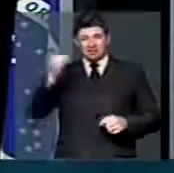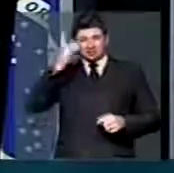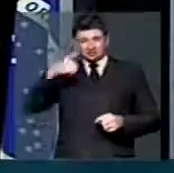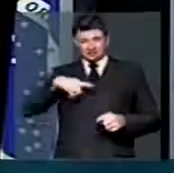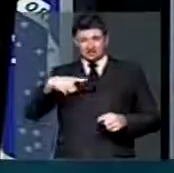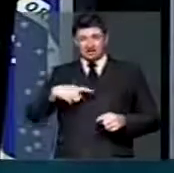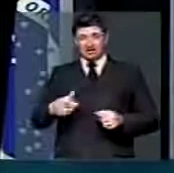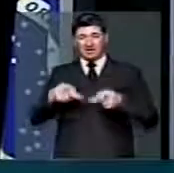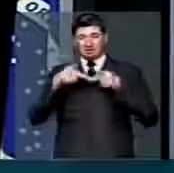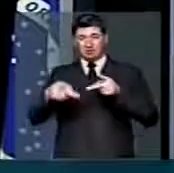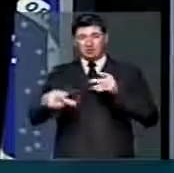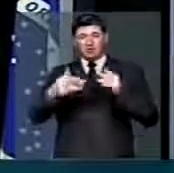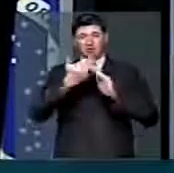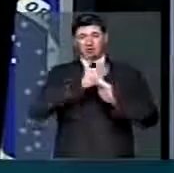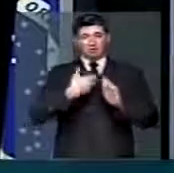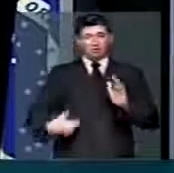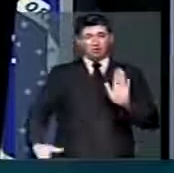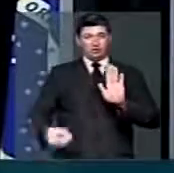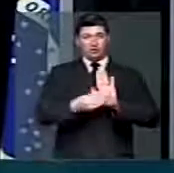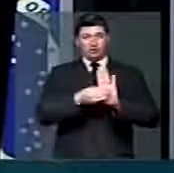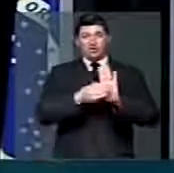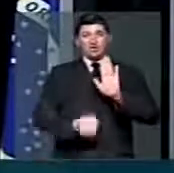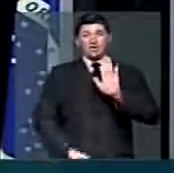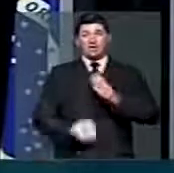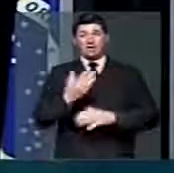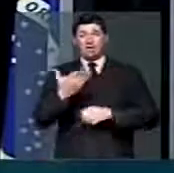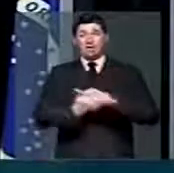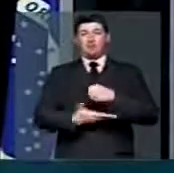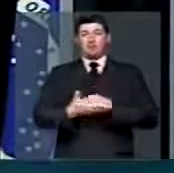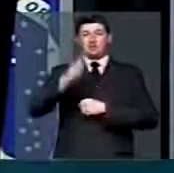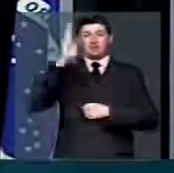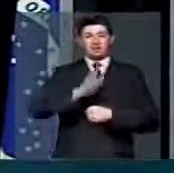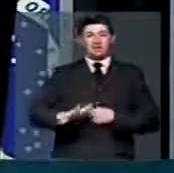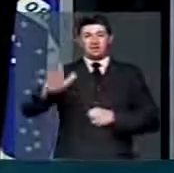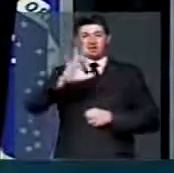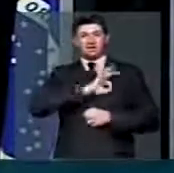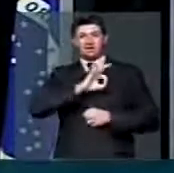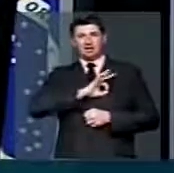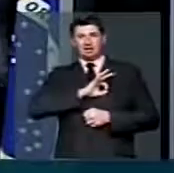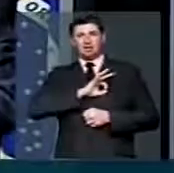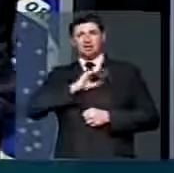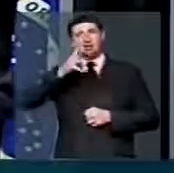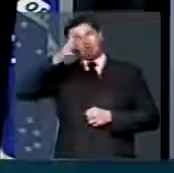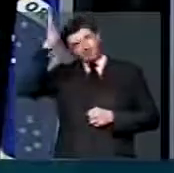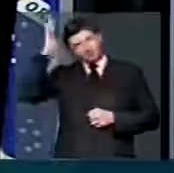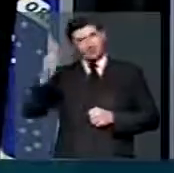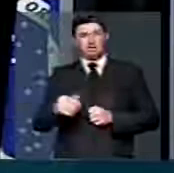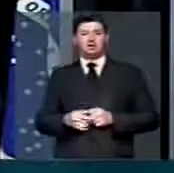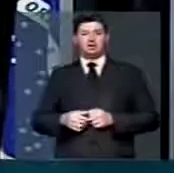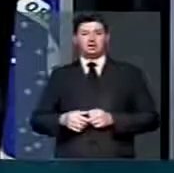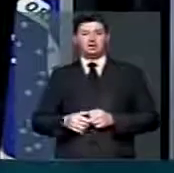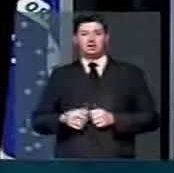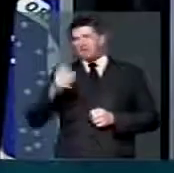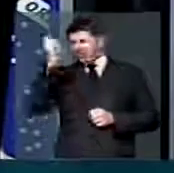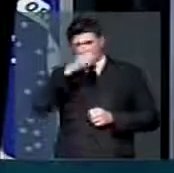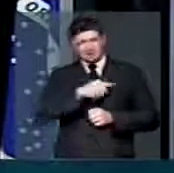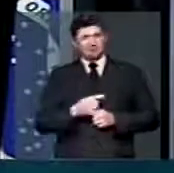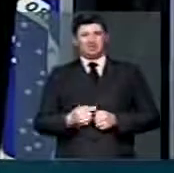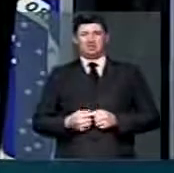colocado no seu programa de governo a criação do piso nacional para os policiais e bombeiros. É muito